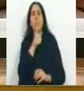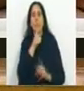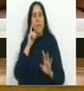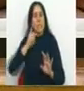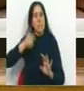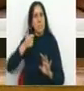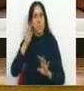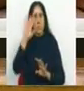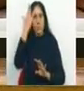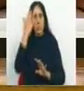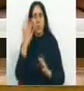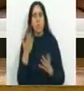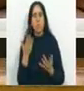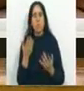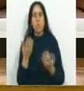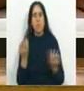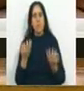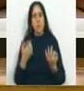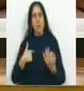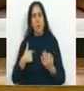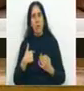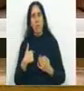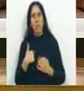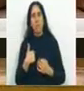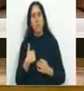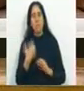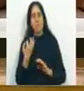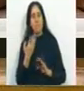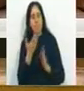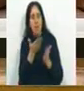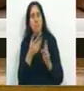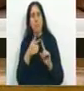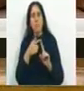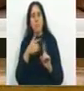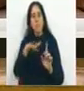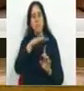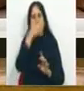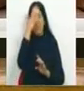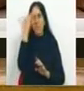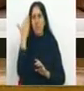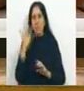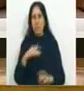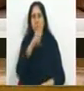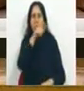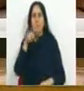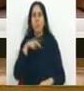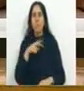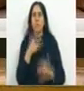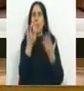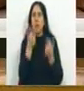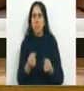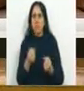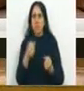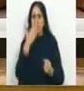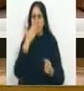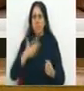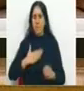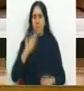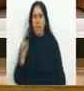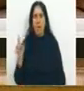e não devemos descurar a difícil situação que muitos portugueses ainda